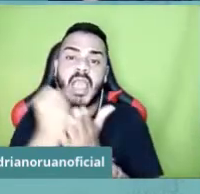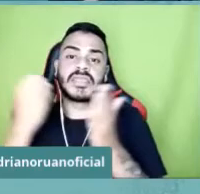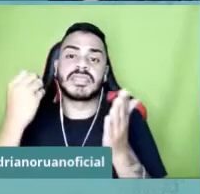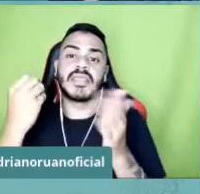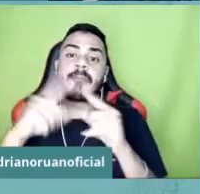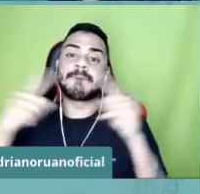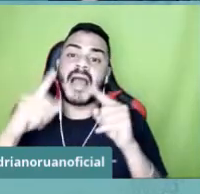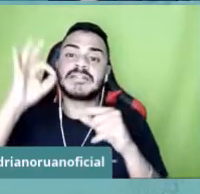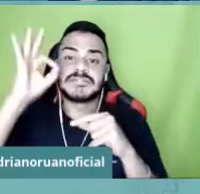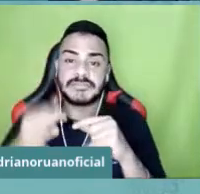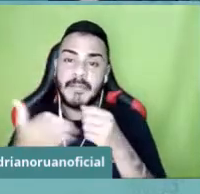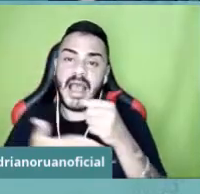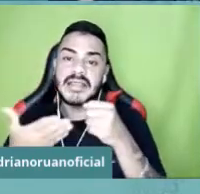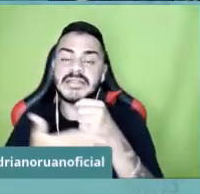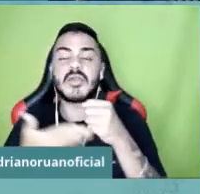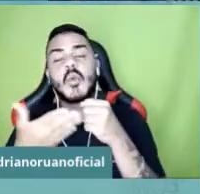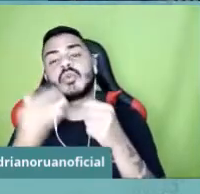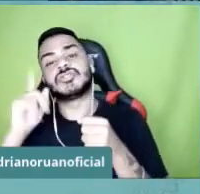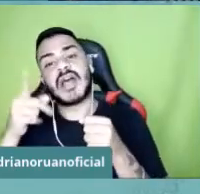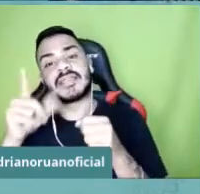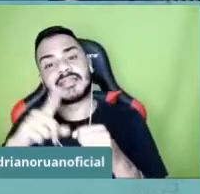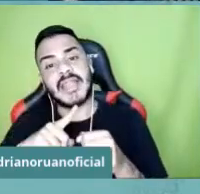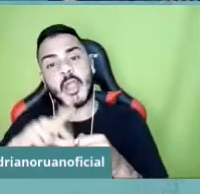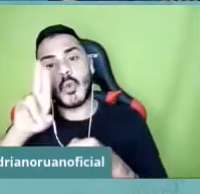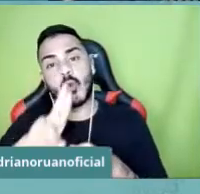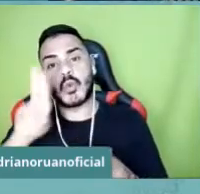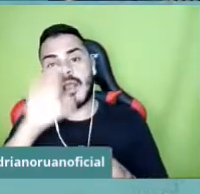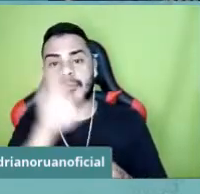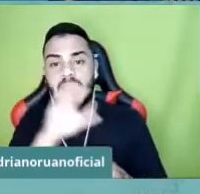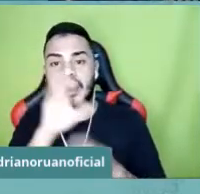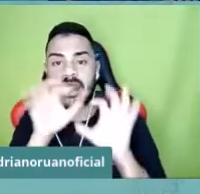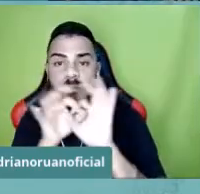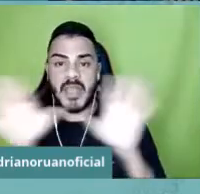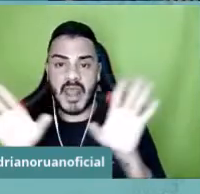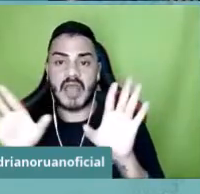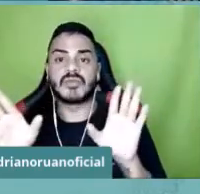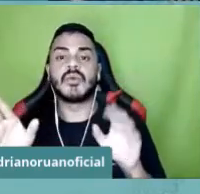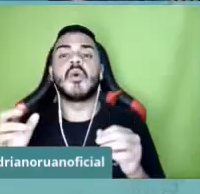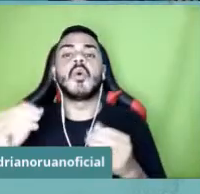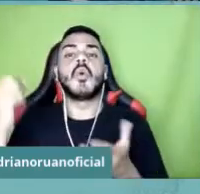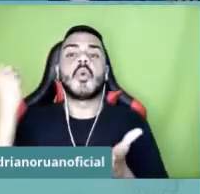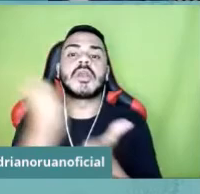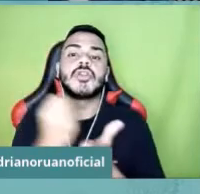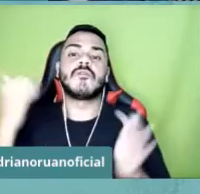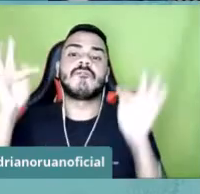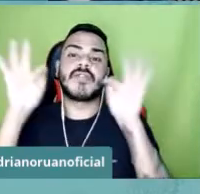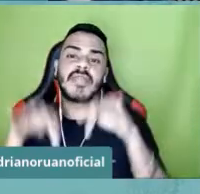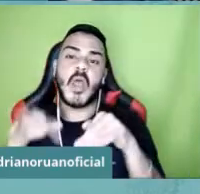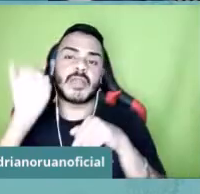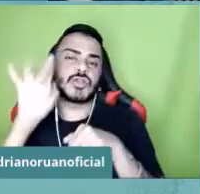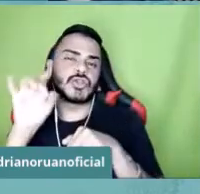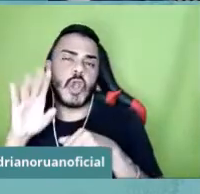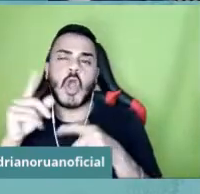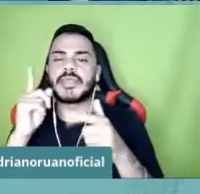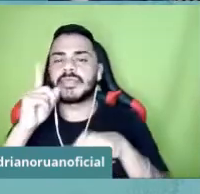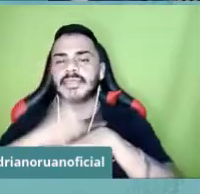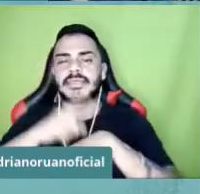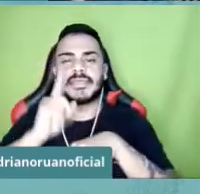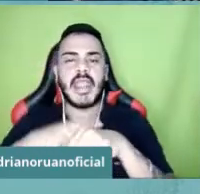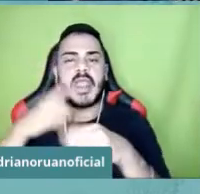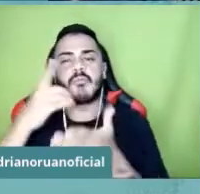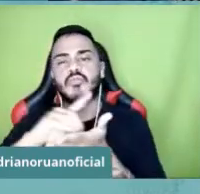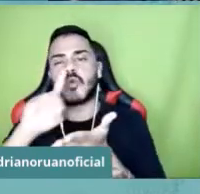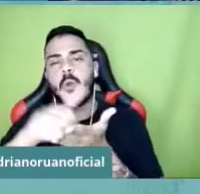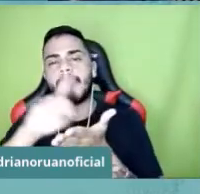basicamente, a partir do momento que você tem o uso emergencial liberado, o registro final é mais uma questão de tempo e burocracia.